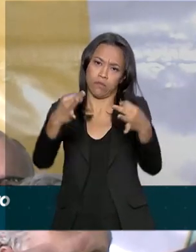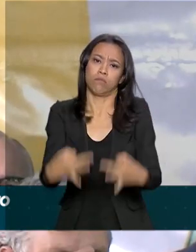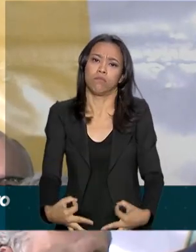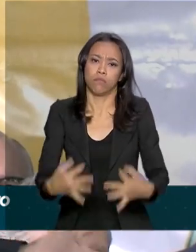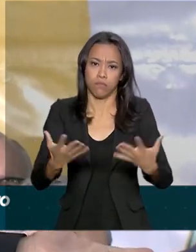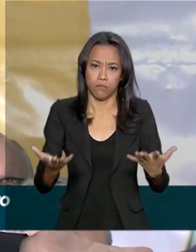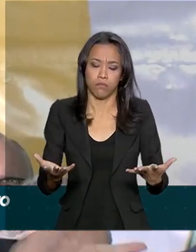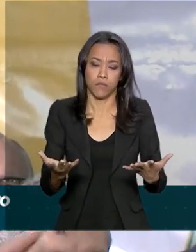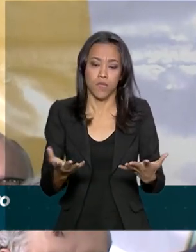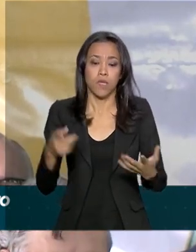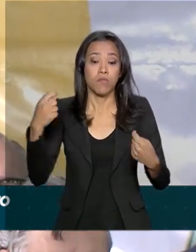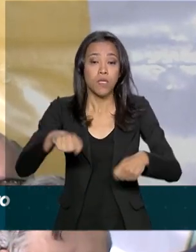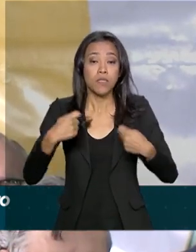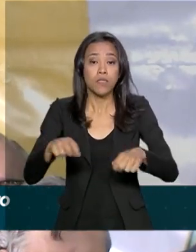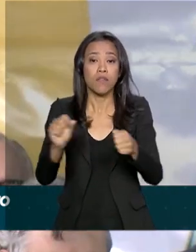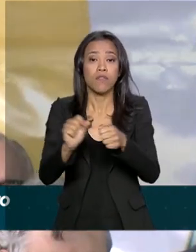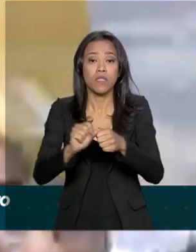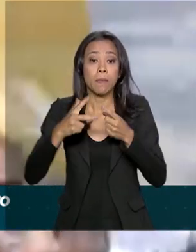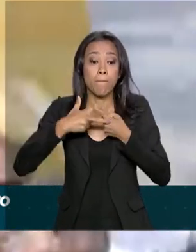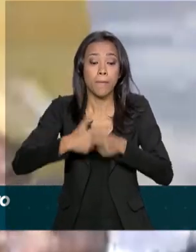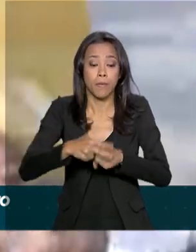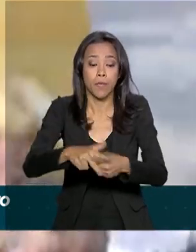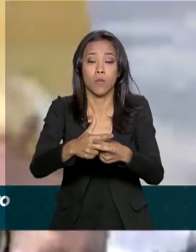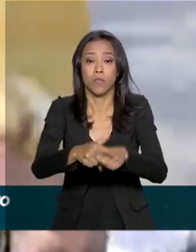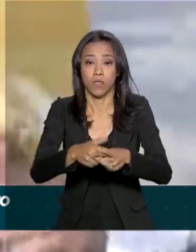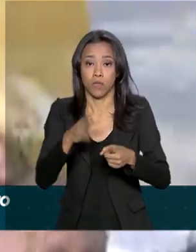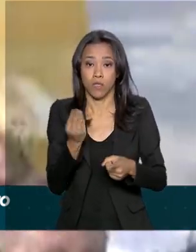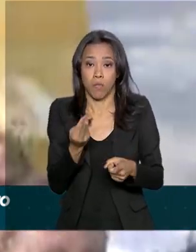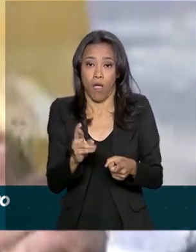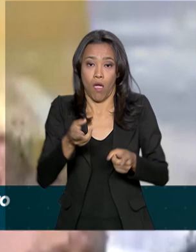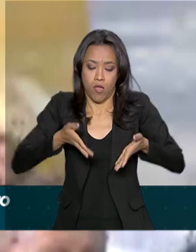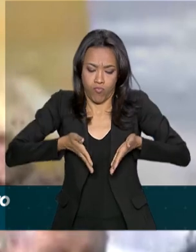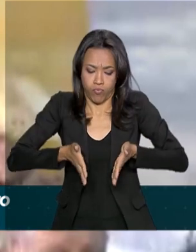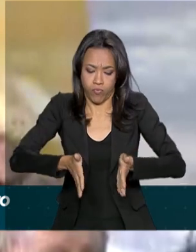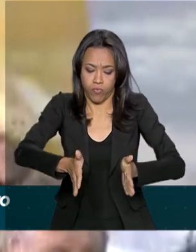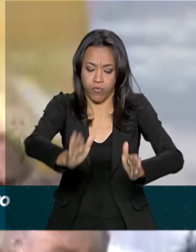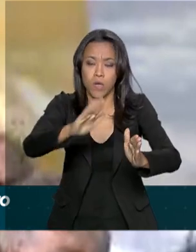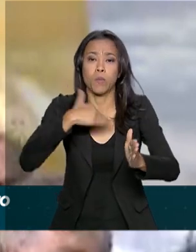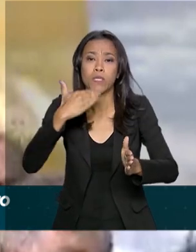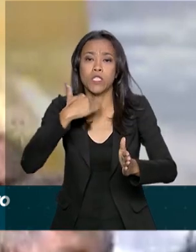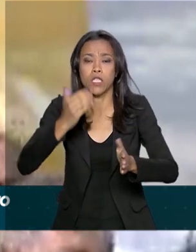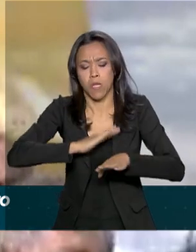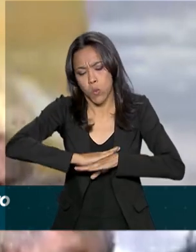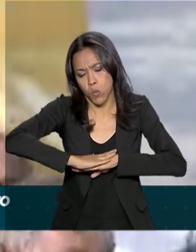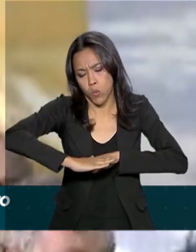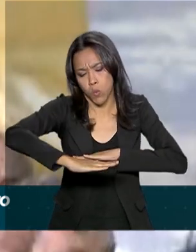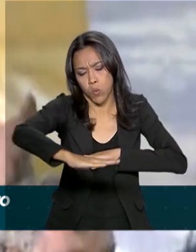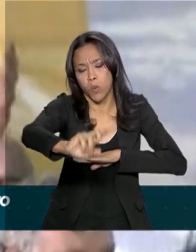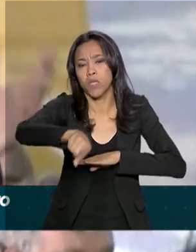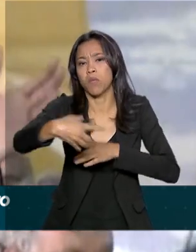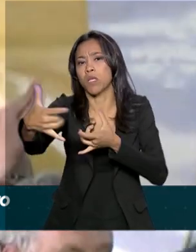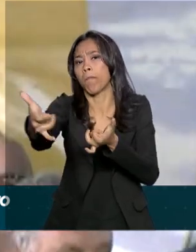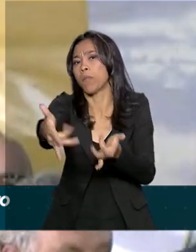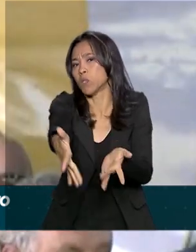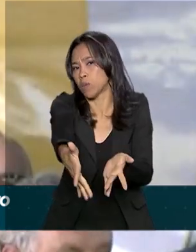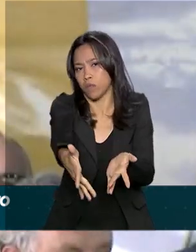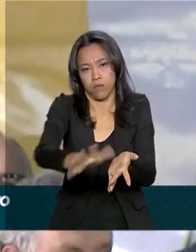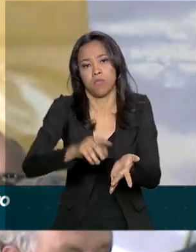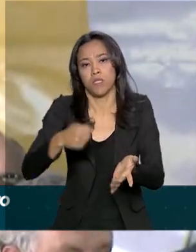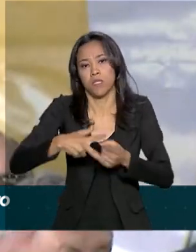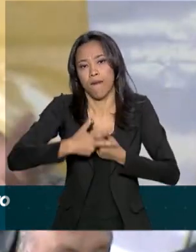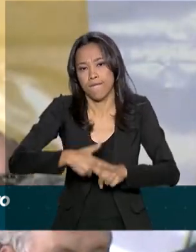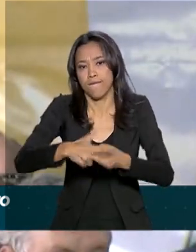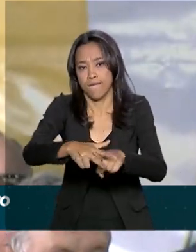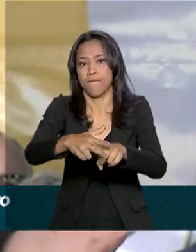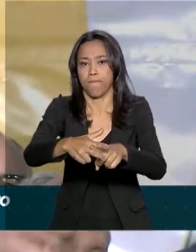contas, tem que fazer manutenção na estrada. Não adianta fazermos a estrada e deixá-la sem manutenção. Então, meus amigos do Rio